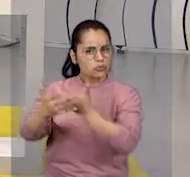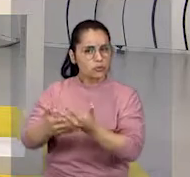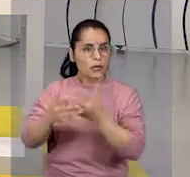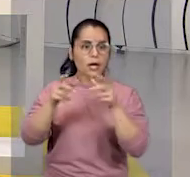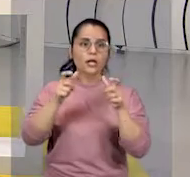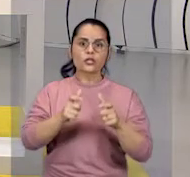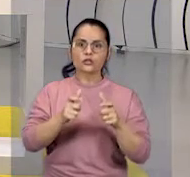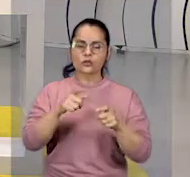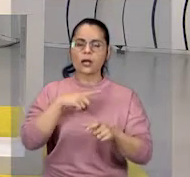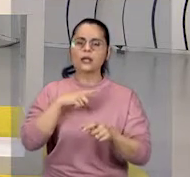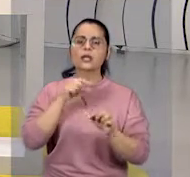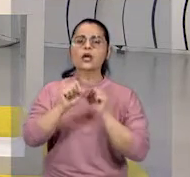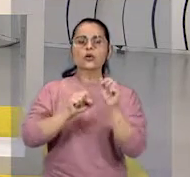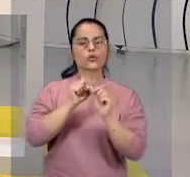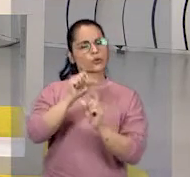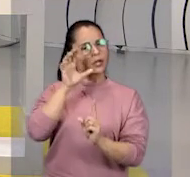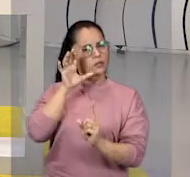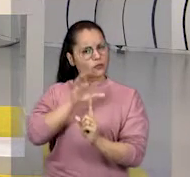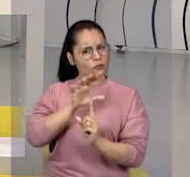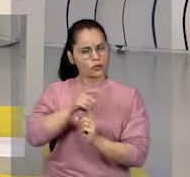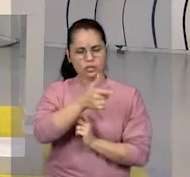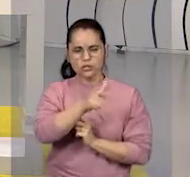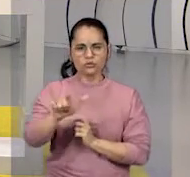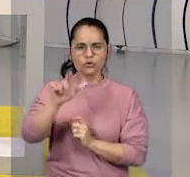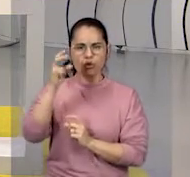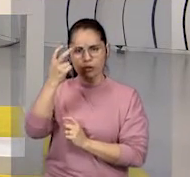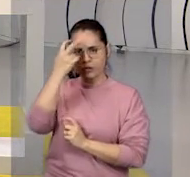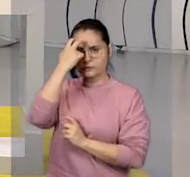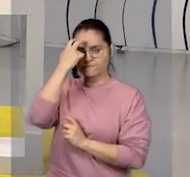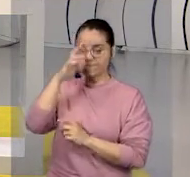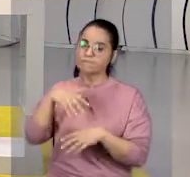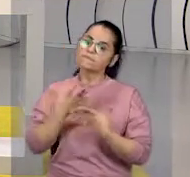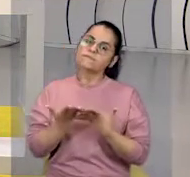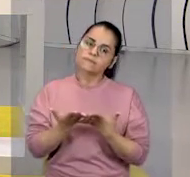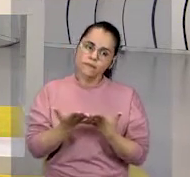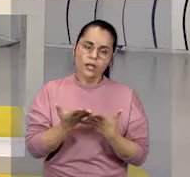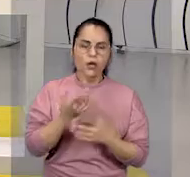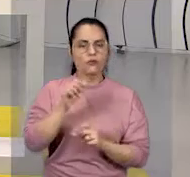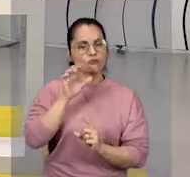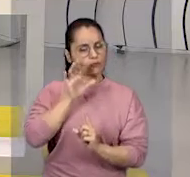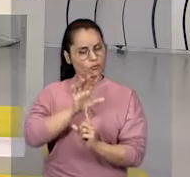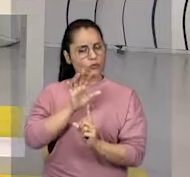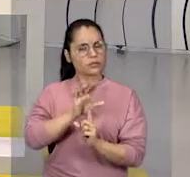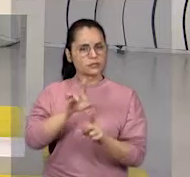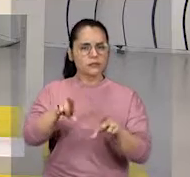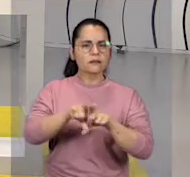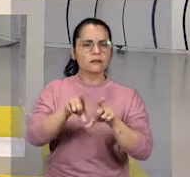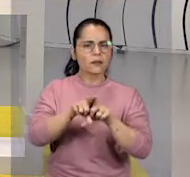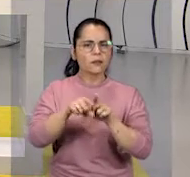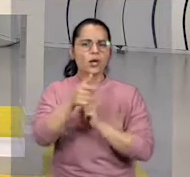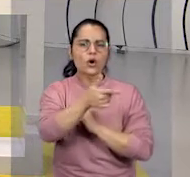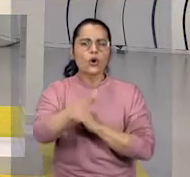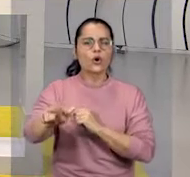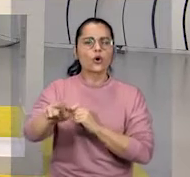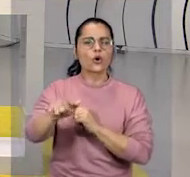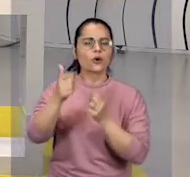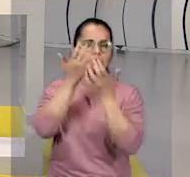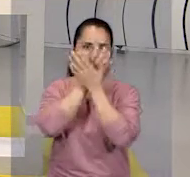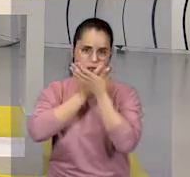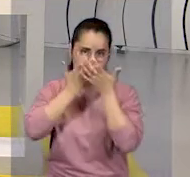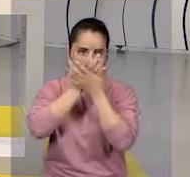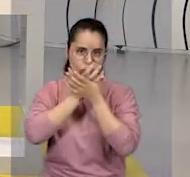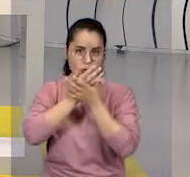vai ter traços de influência de outras culturas. E ela vai influenciar também outras